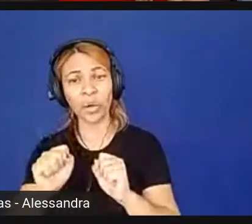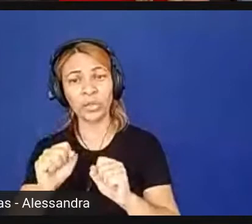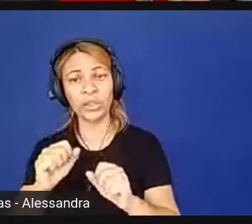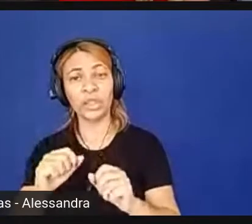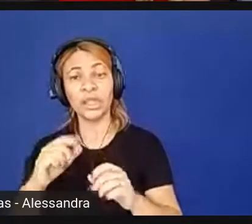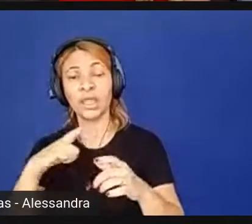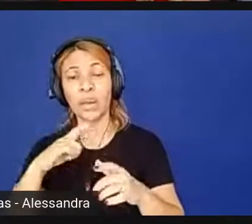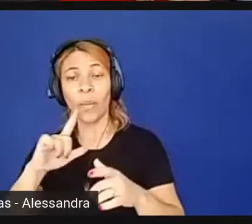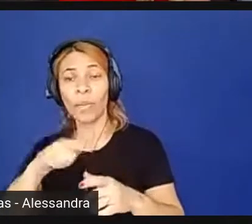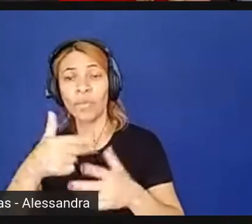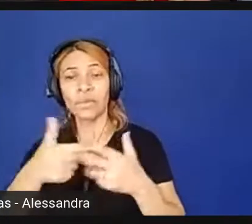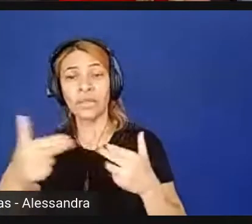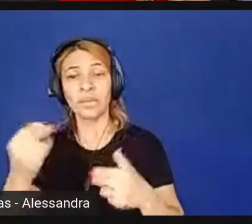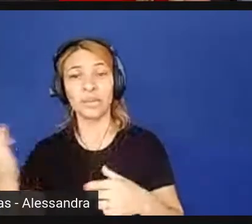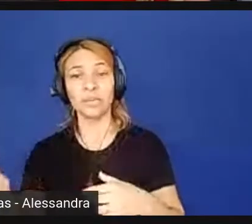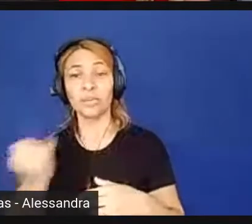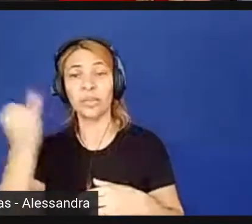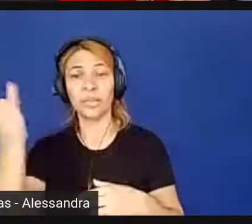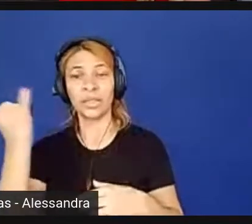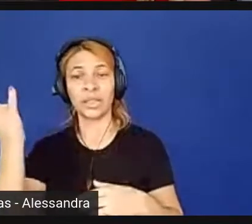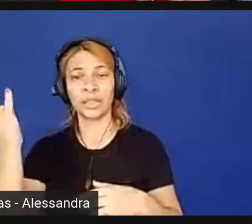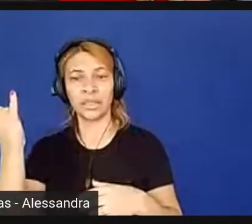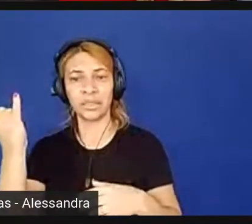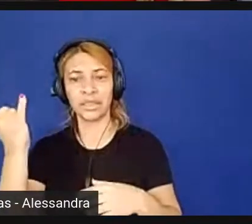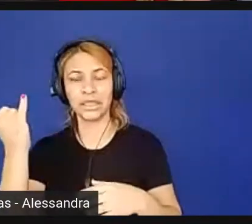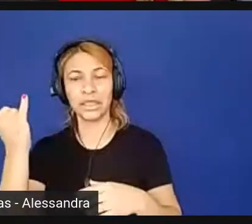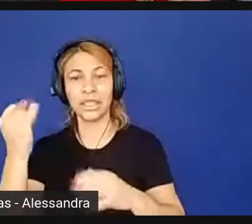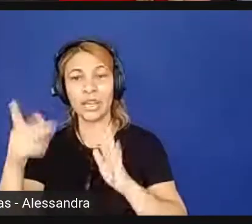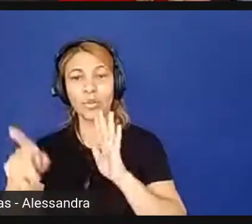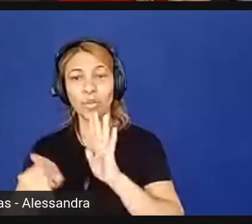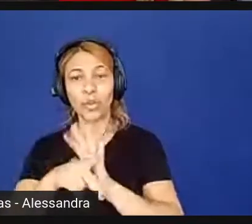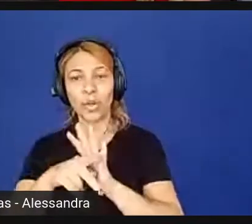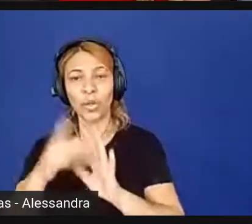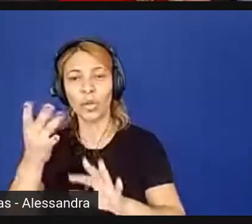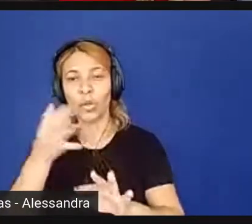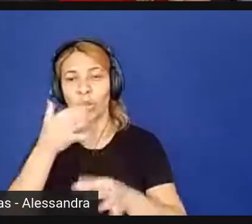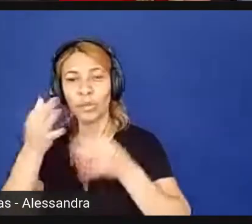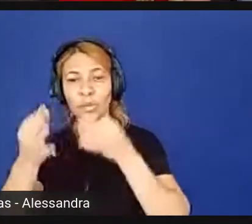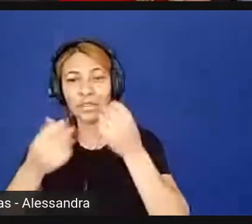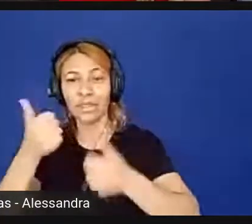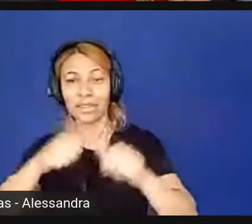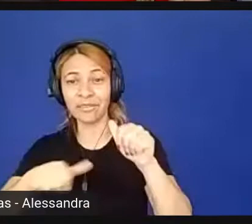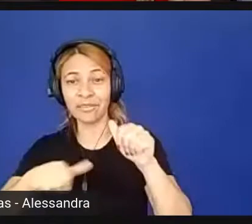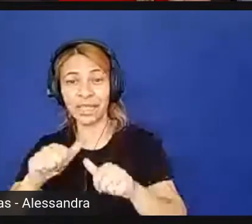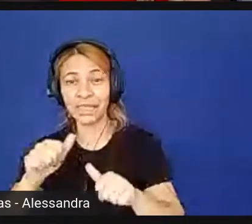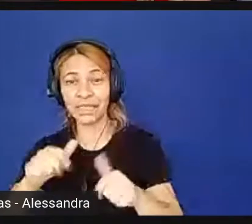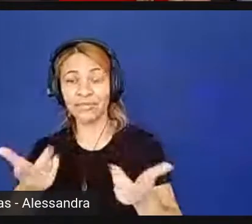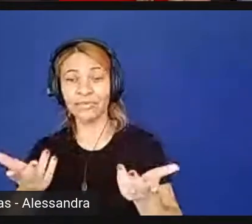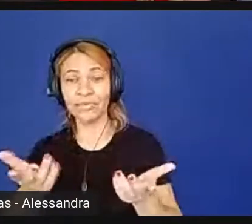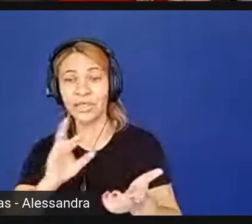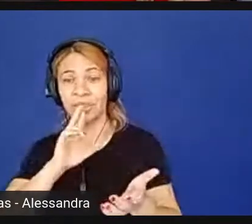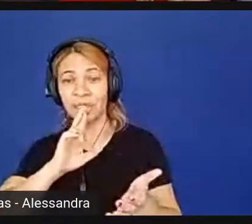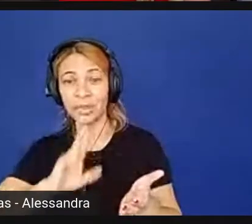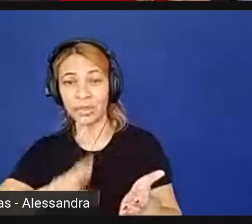maior, dizendo da importância, inclusive como critério de avaliação de resultado e prestação de contas, mas eu não